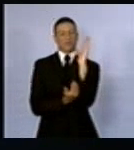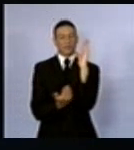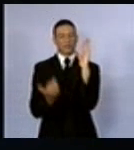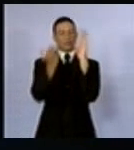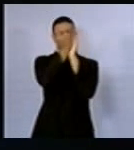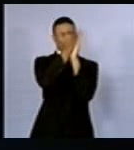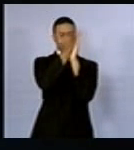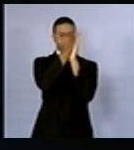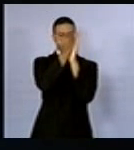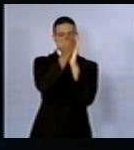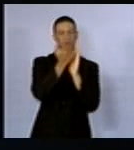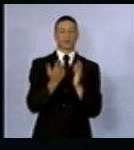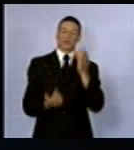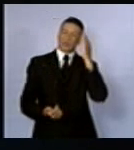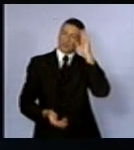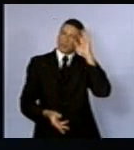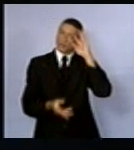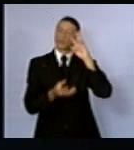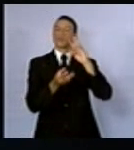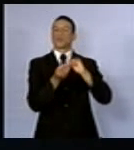Essa redução, a nosso ver,